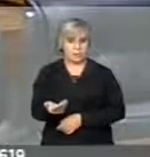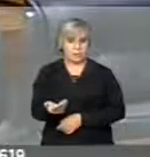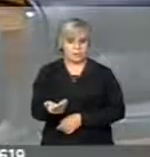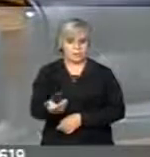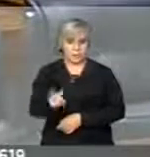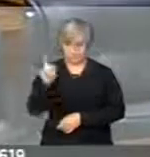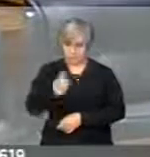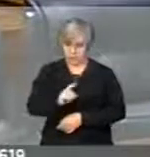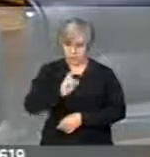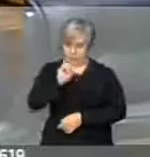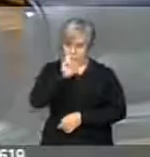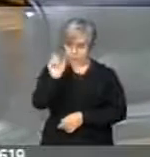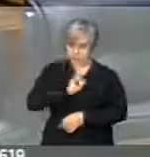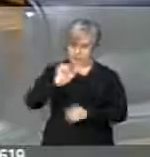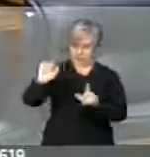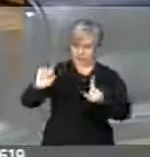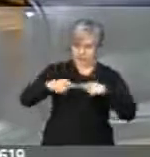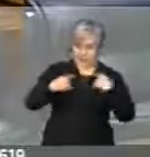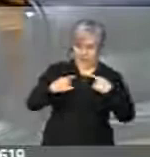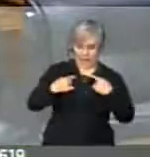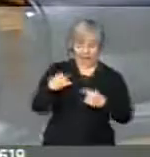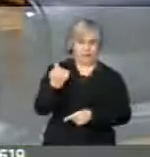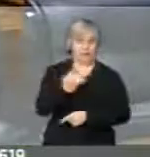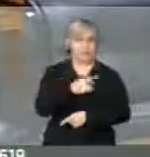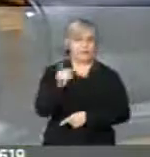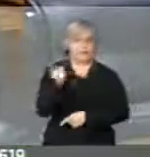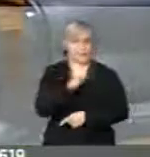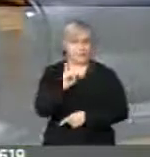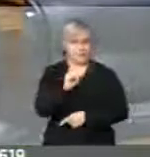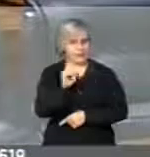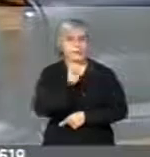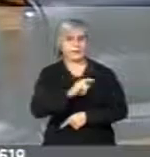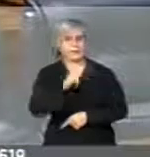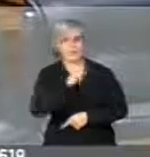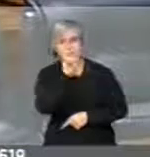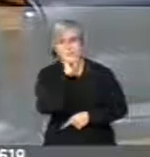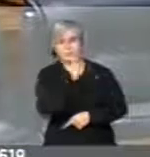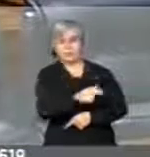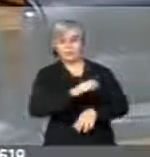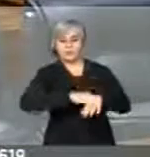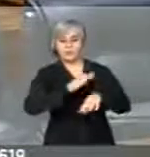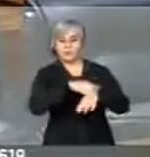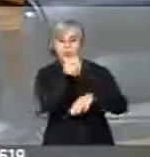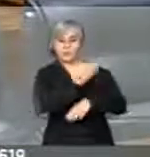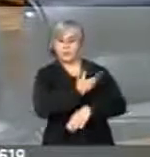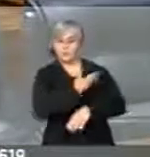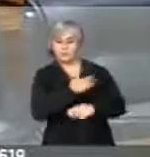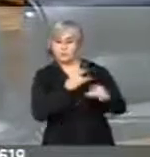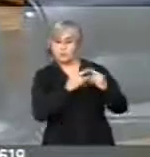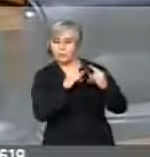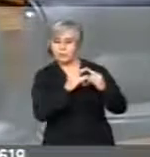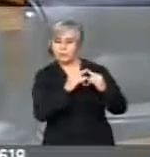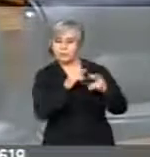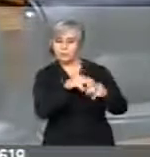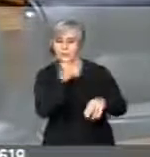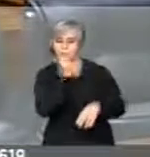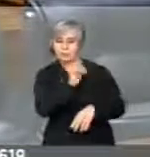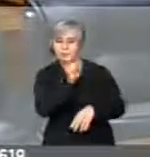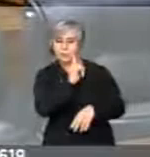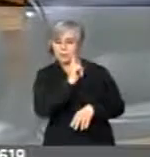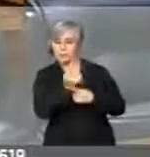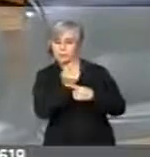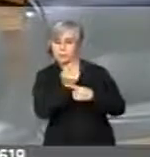somos os atingidos. Os atingidos são os colegas dele que não tiveram a coragem de reagir.